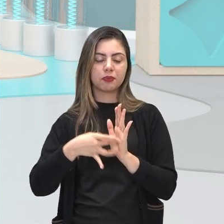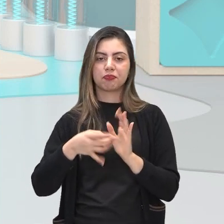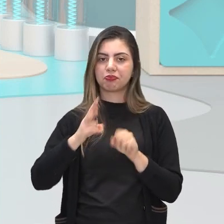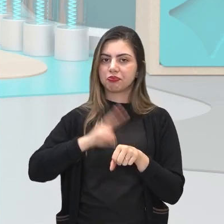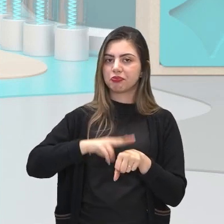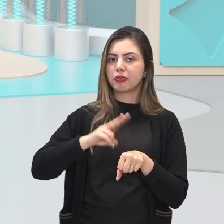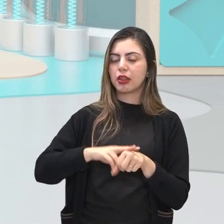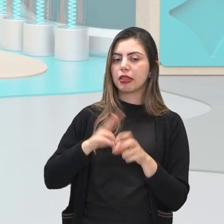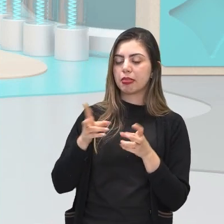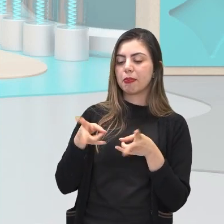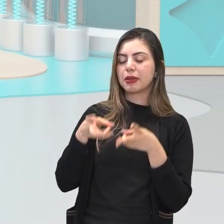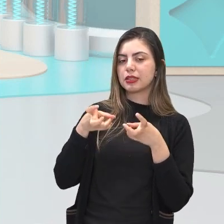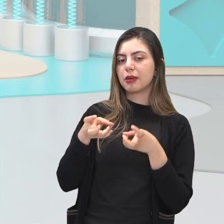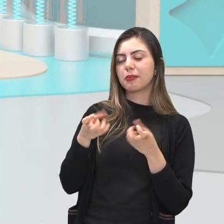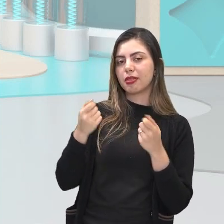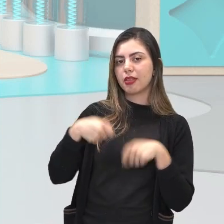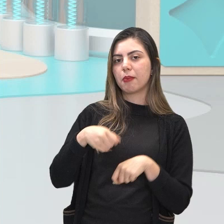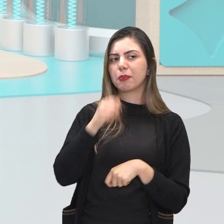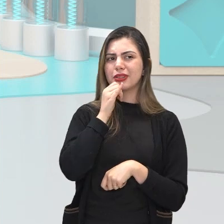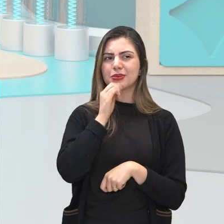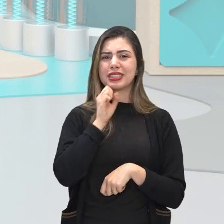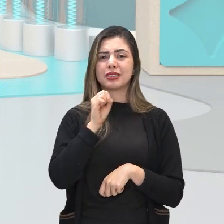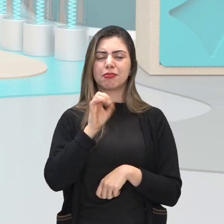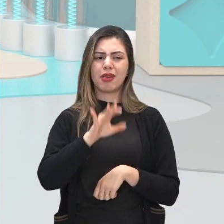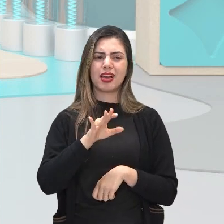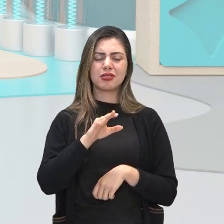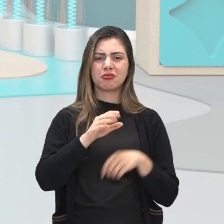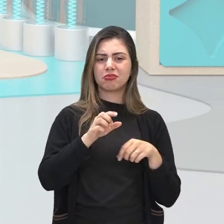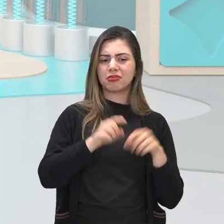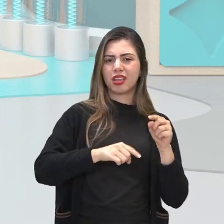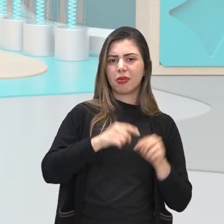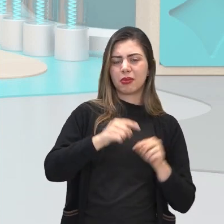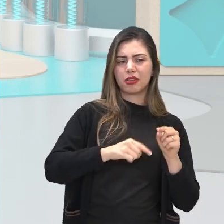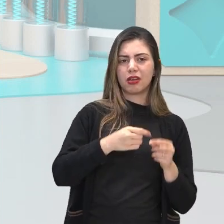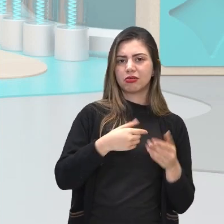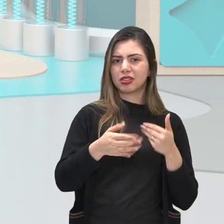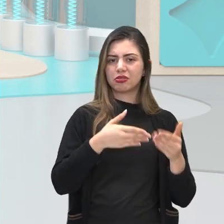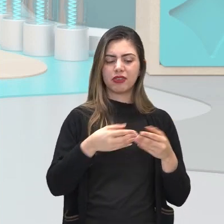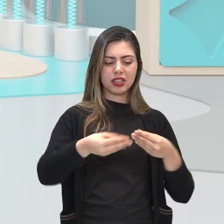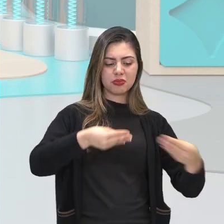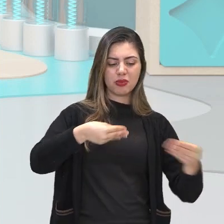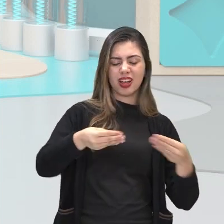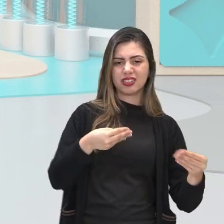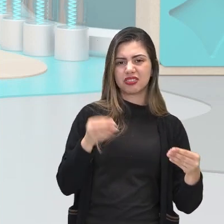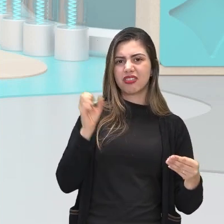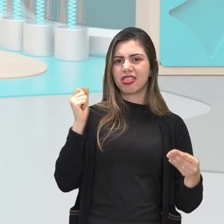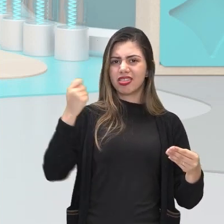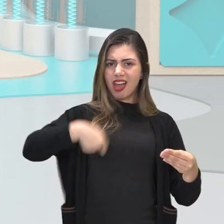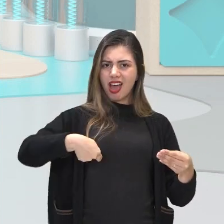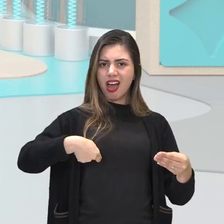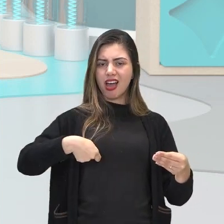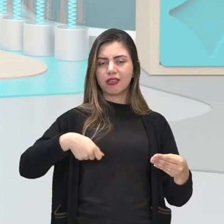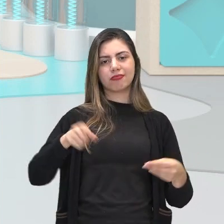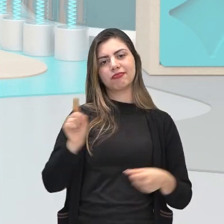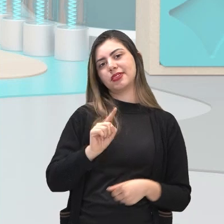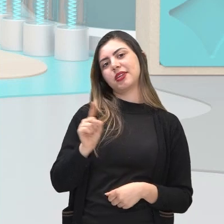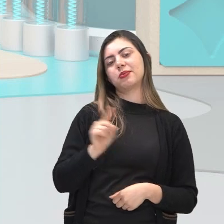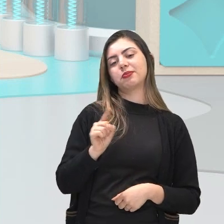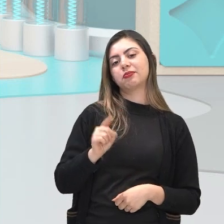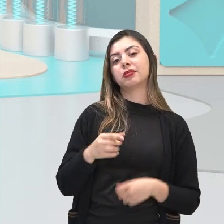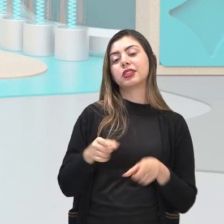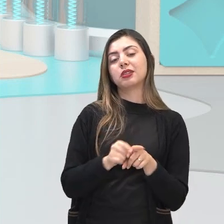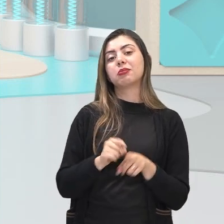se você colocar o plástico e for tentar fazer, vai funcionar? Muito provavelmente não. E depende ali também